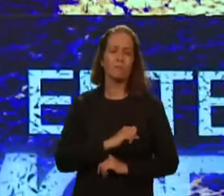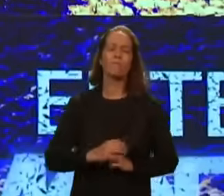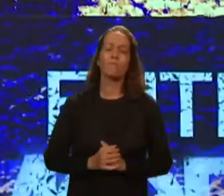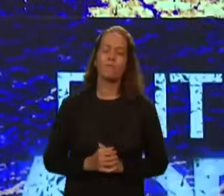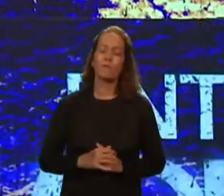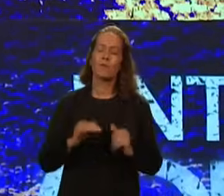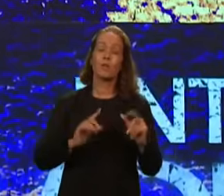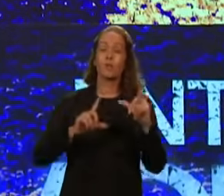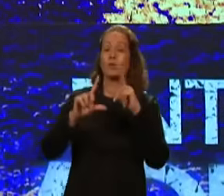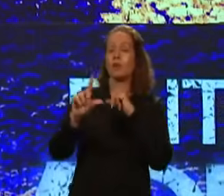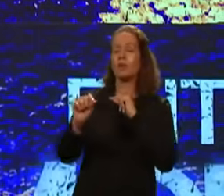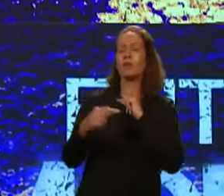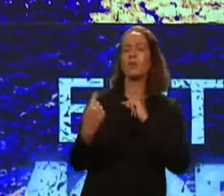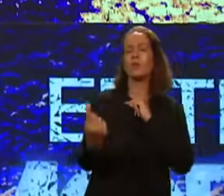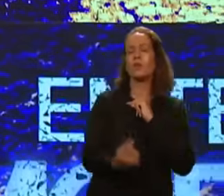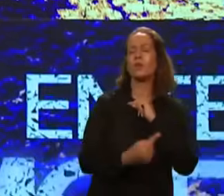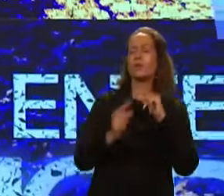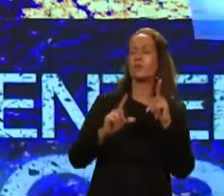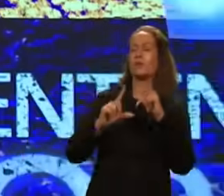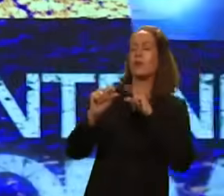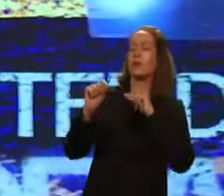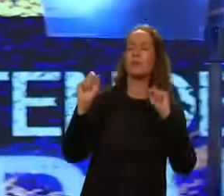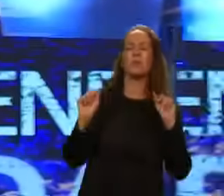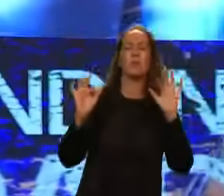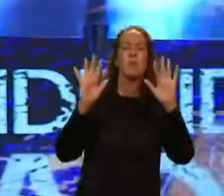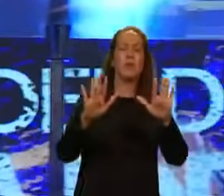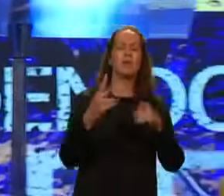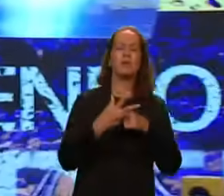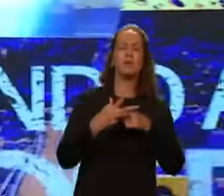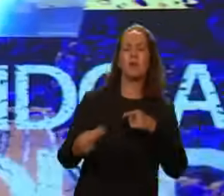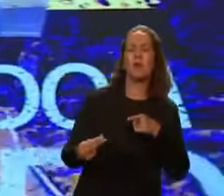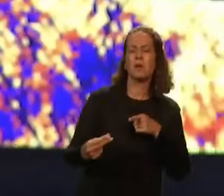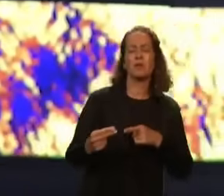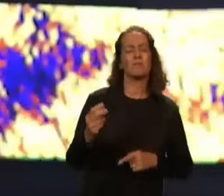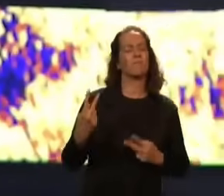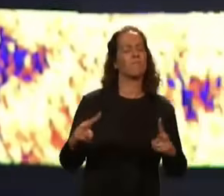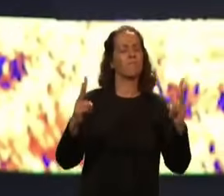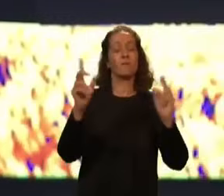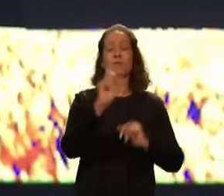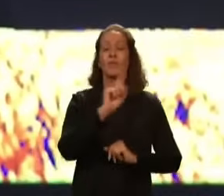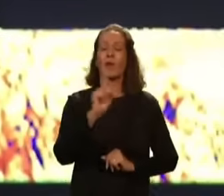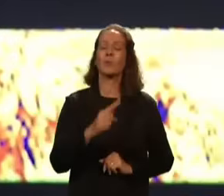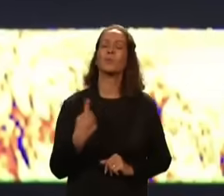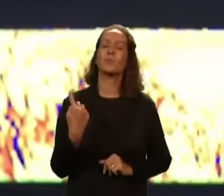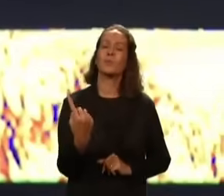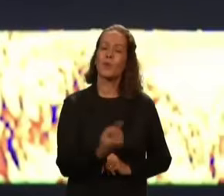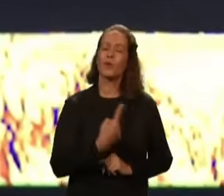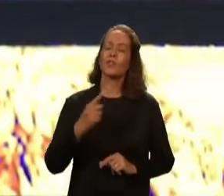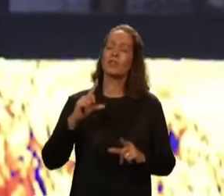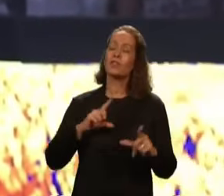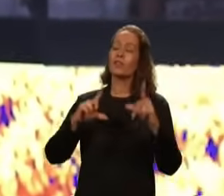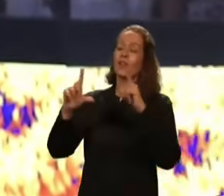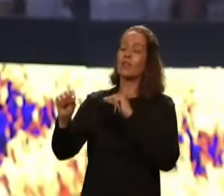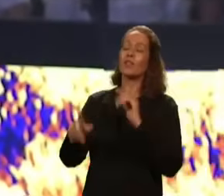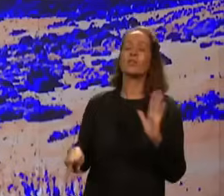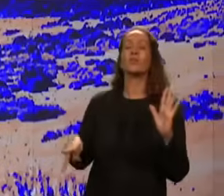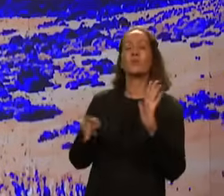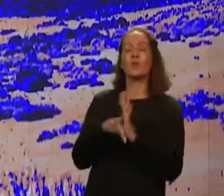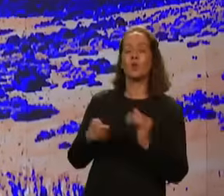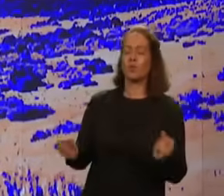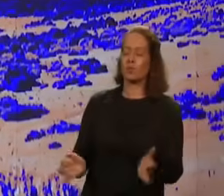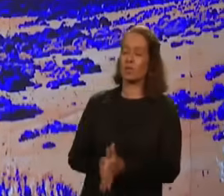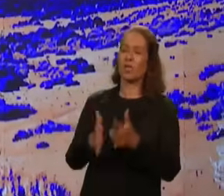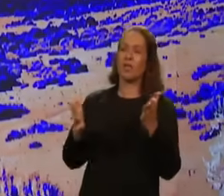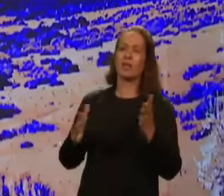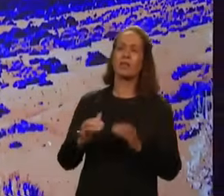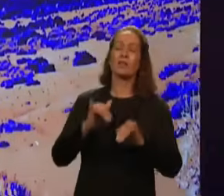sair daqui, nós não vamos sair daqui com uma bênção, com uma vitória. Nós vamos sair daqui sendo o próprio milagre. Nós vamos